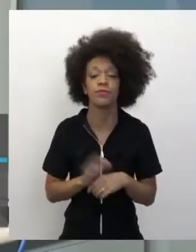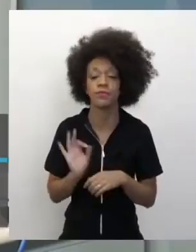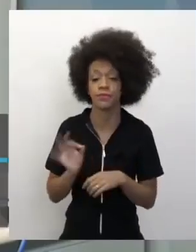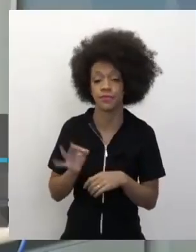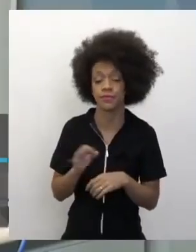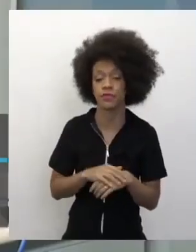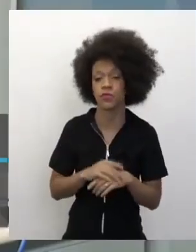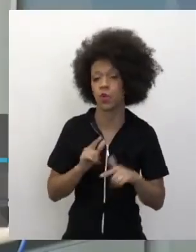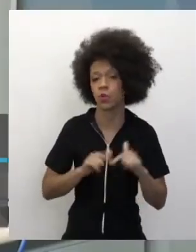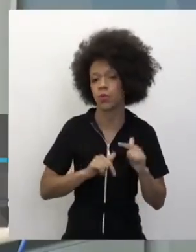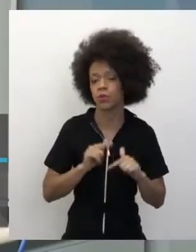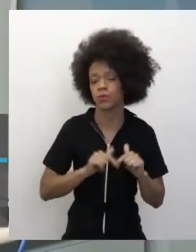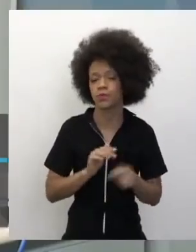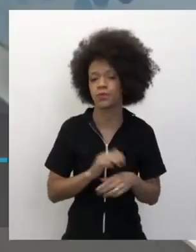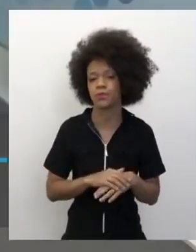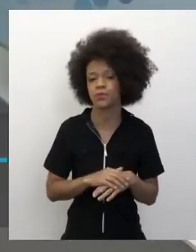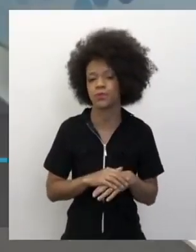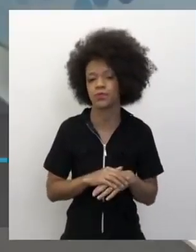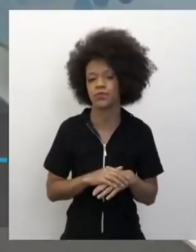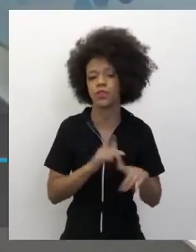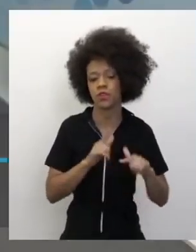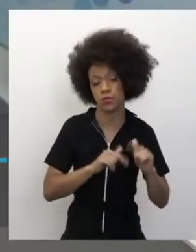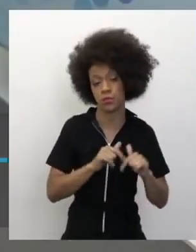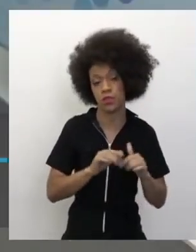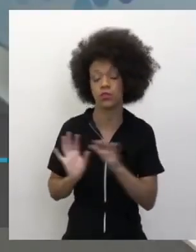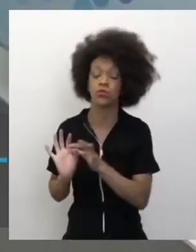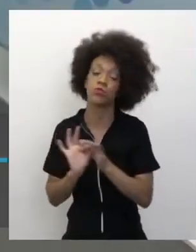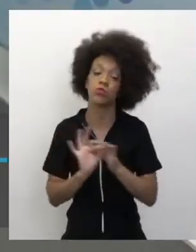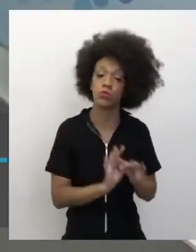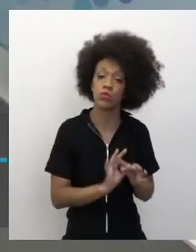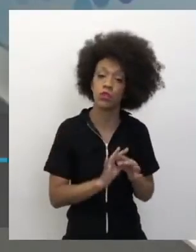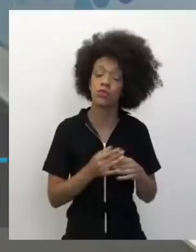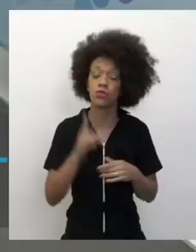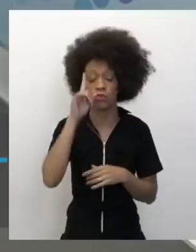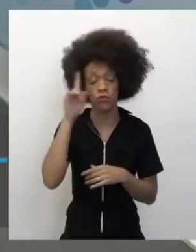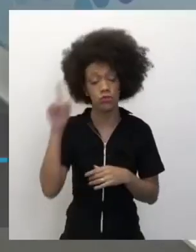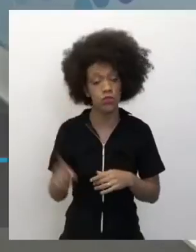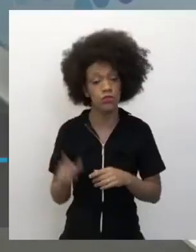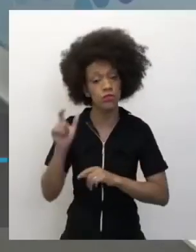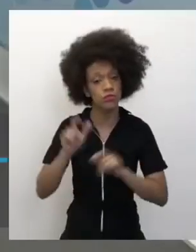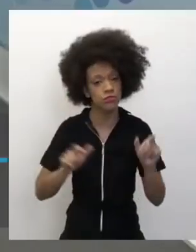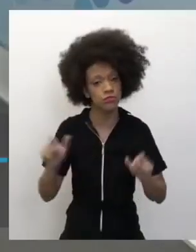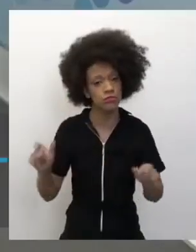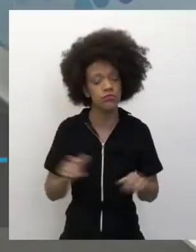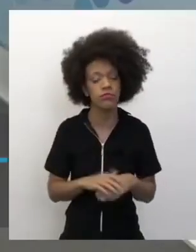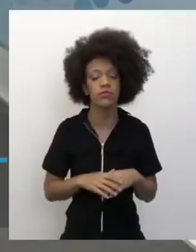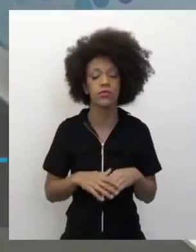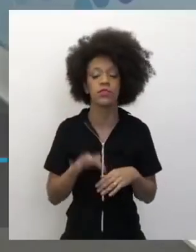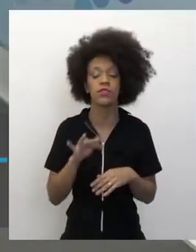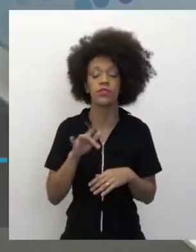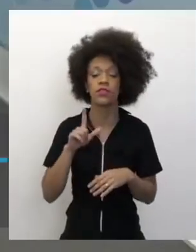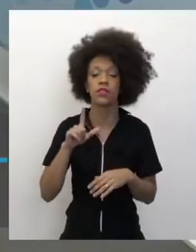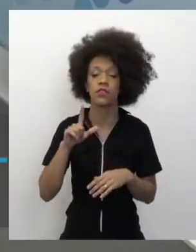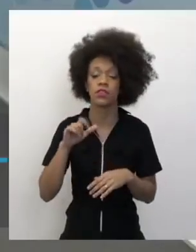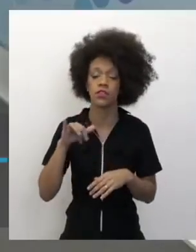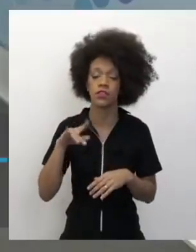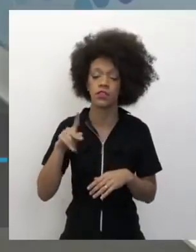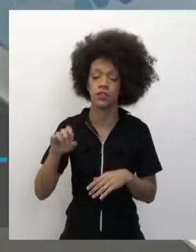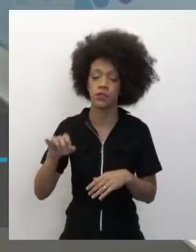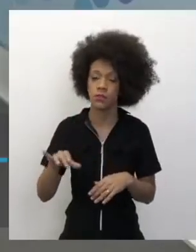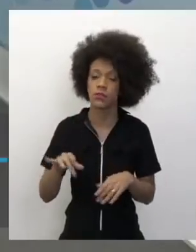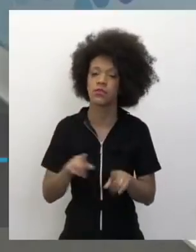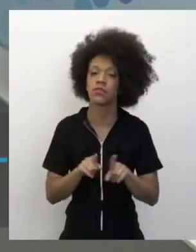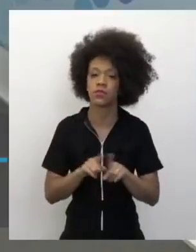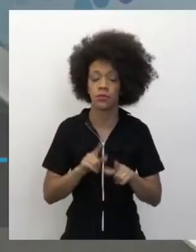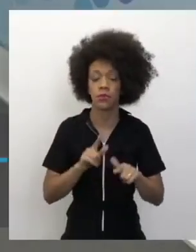nomeia objetos. Aqui, objetos relacionados ao dia a dia da pessoa. Okay. Aí o Felipe também colocou, nomeia objetos,